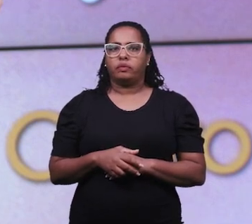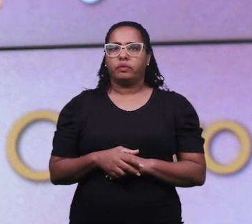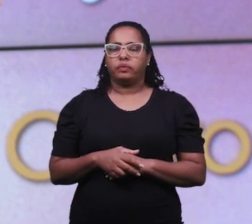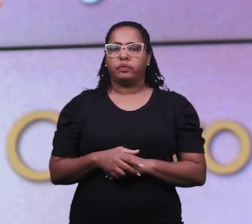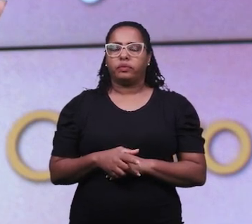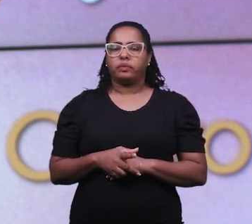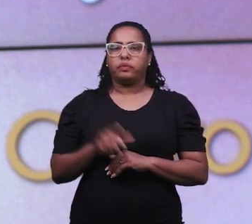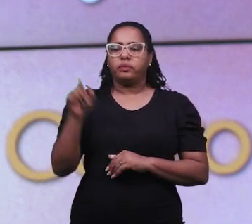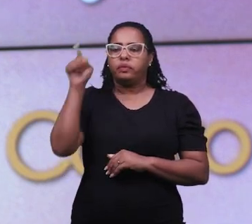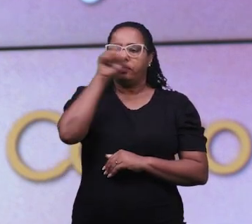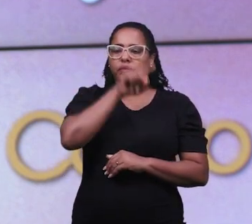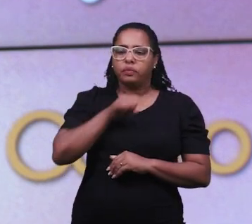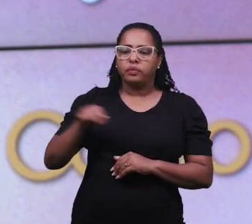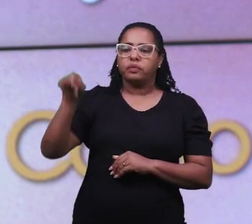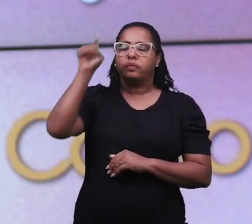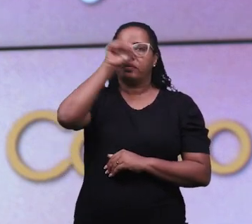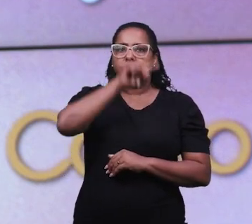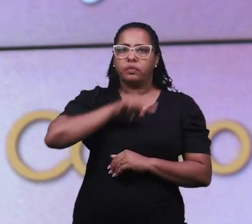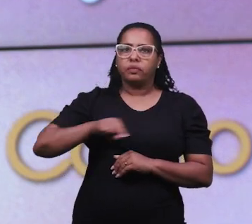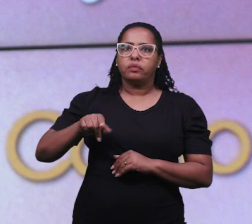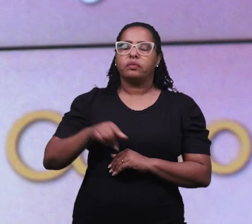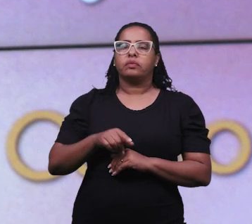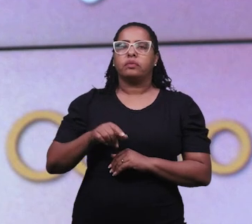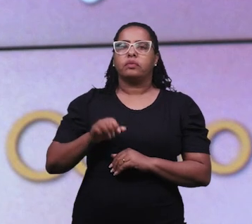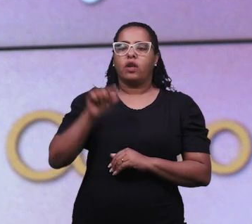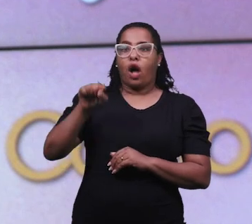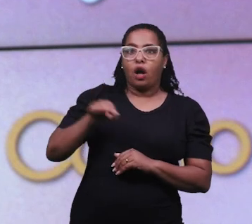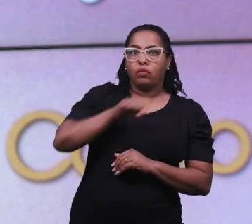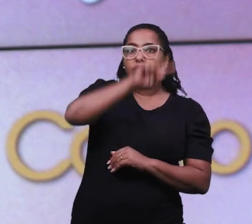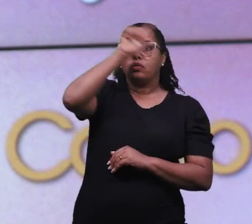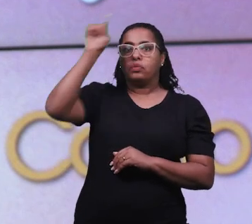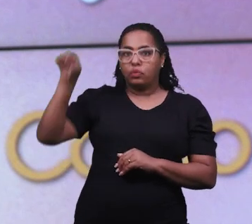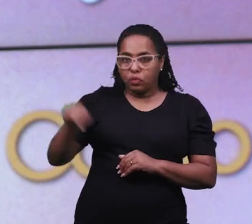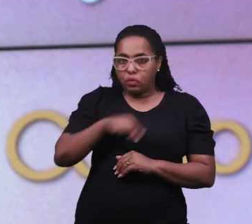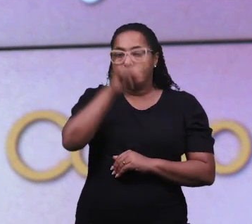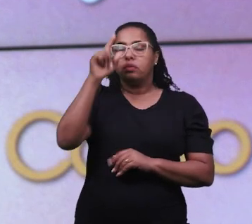É um círculo para o outro lado.